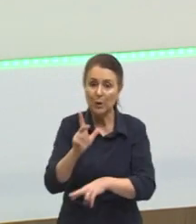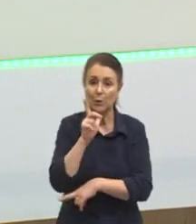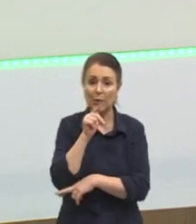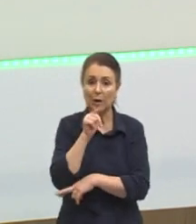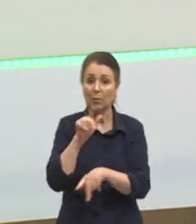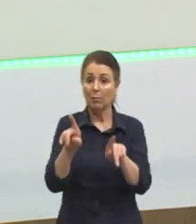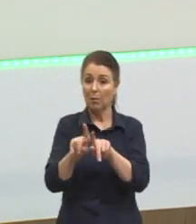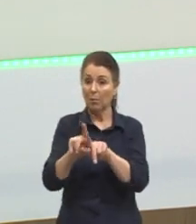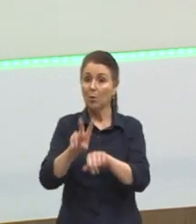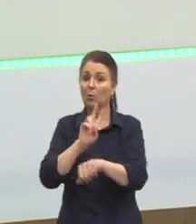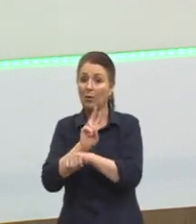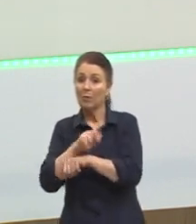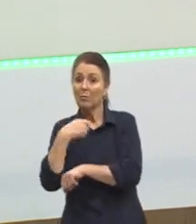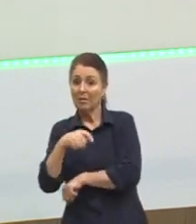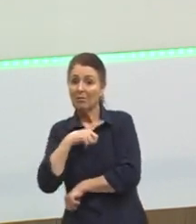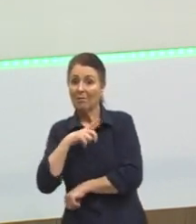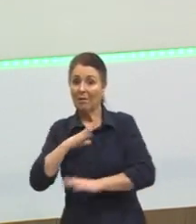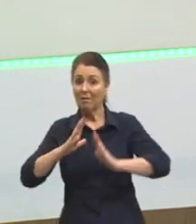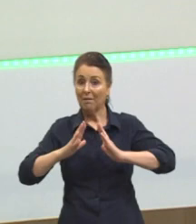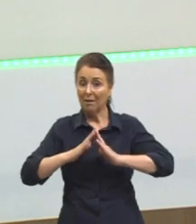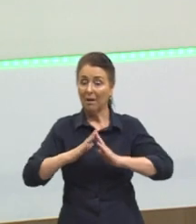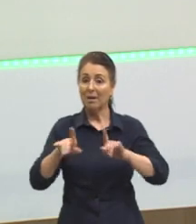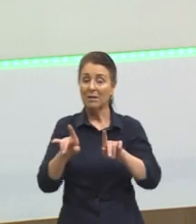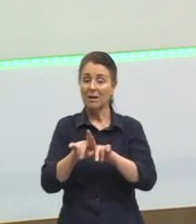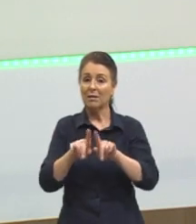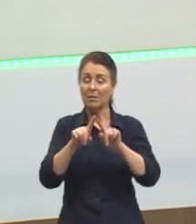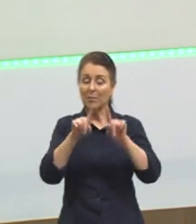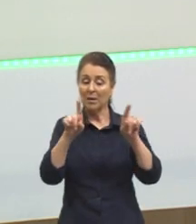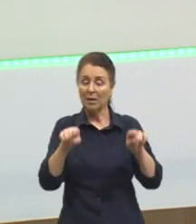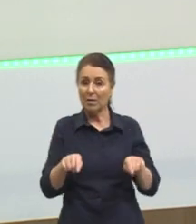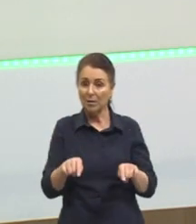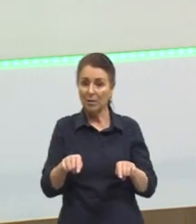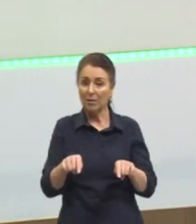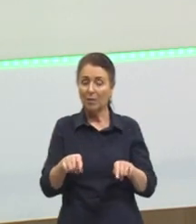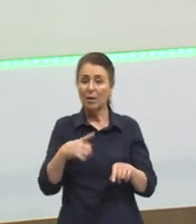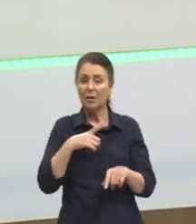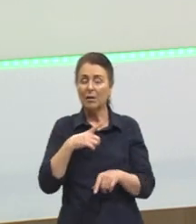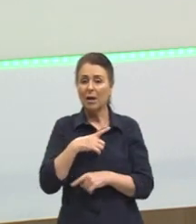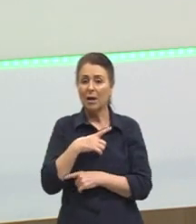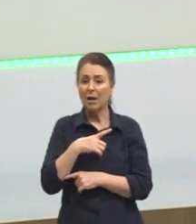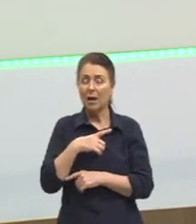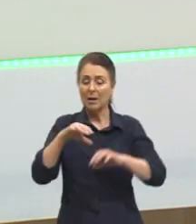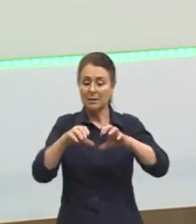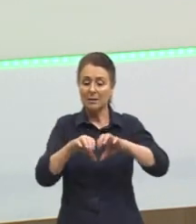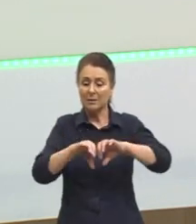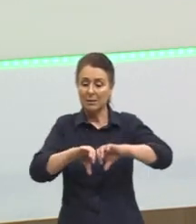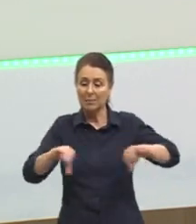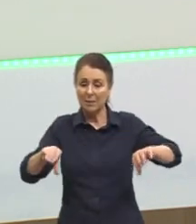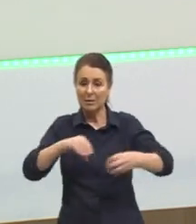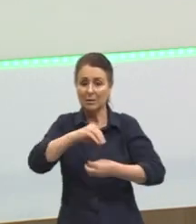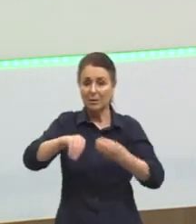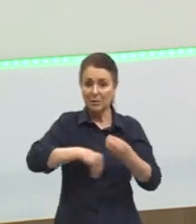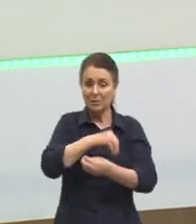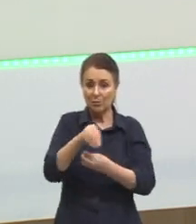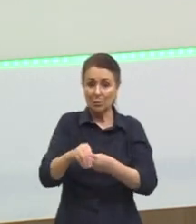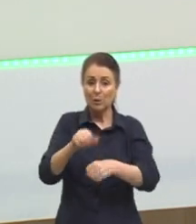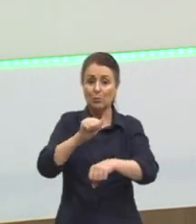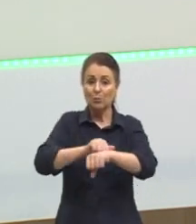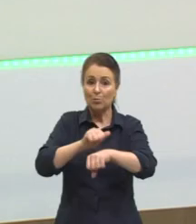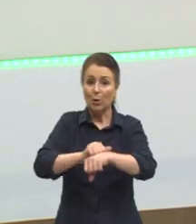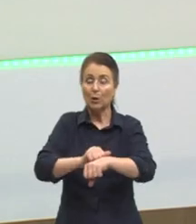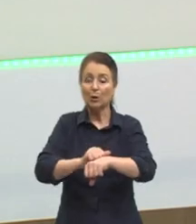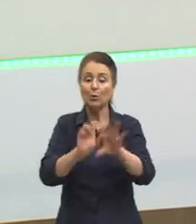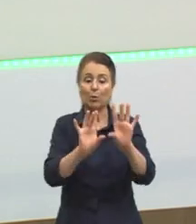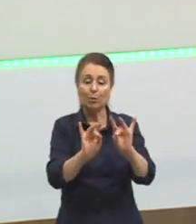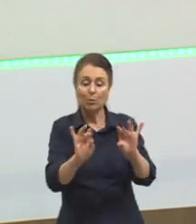que a gente acaba fazendo e a função da decantação do sólidos né separação de misturas entre um sólido e um líquido que